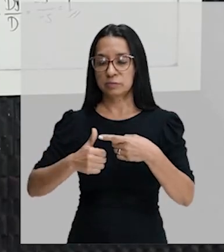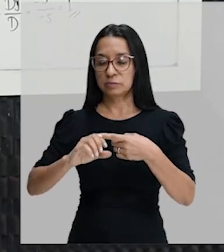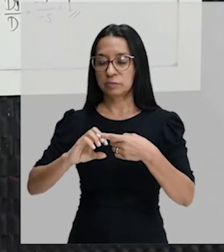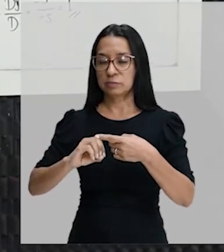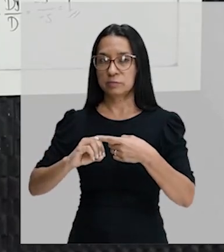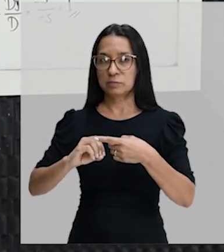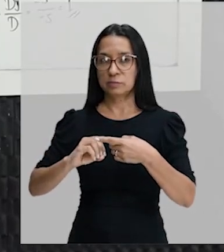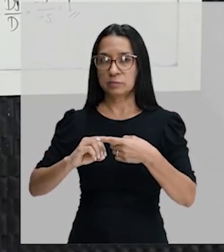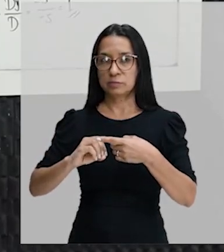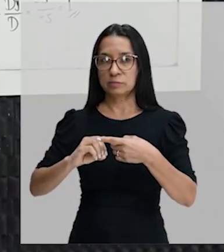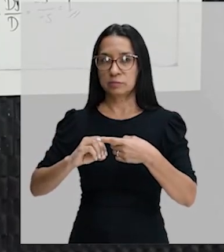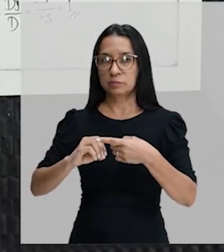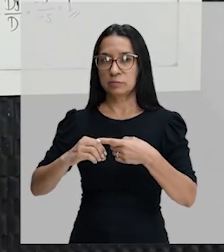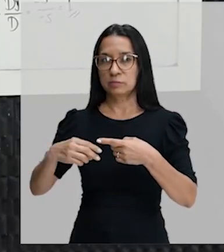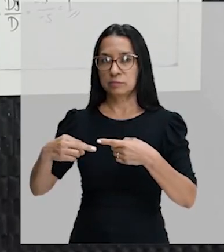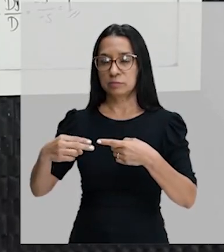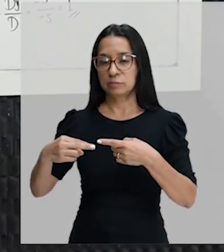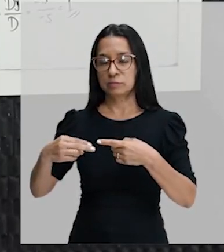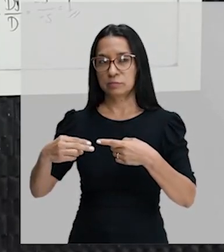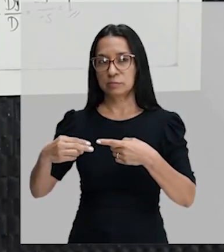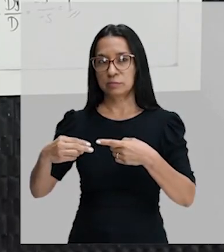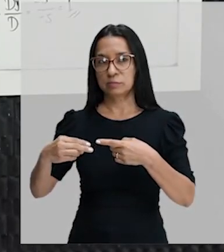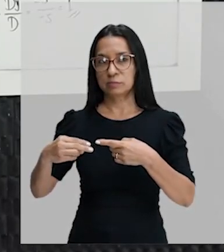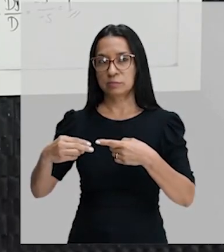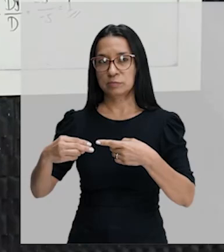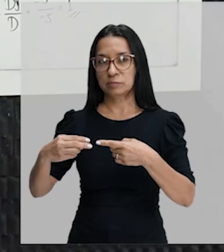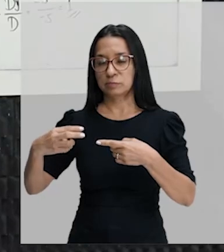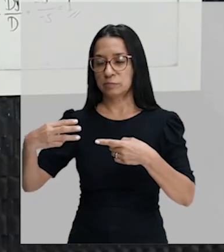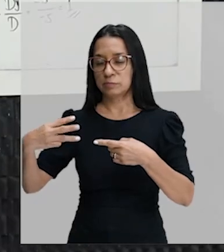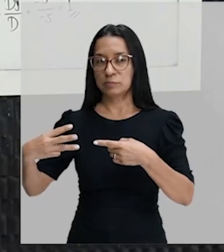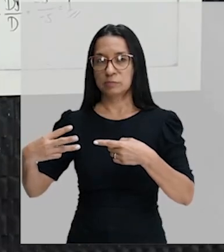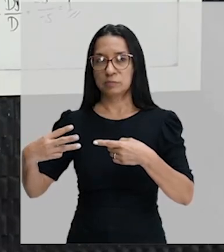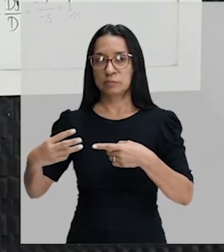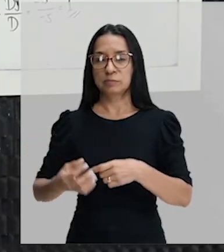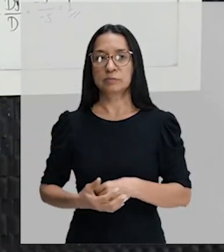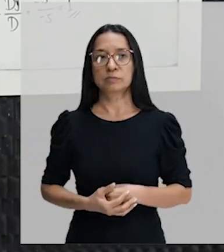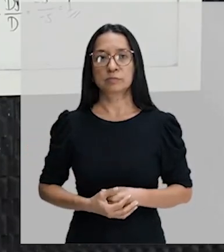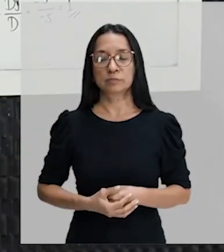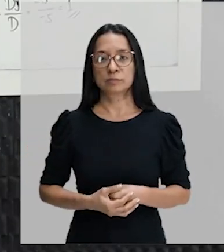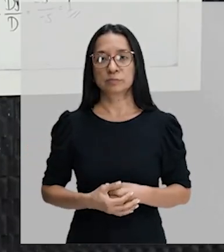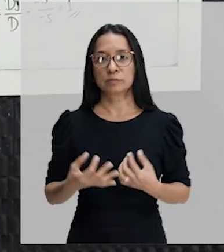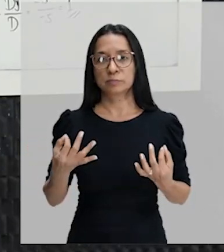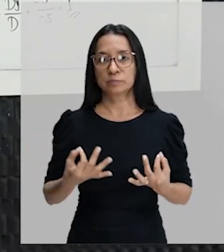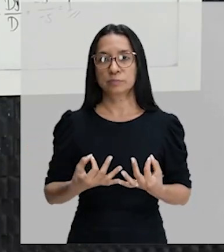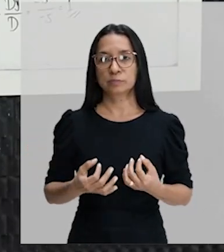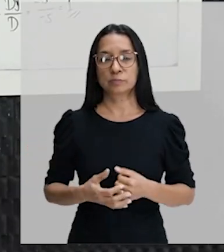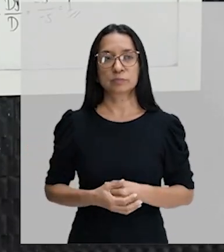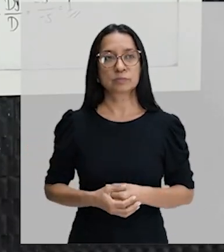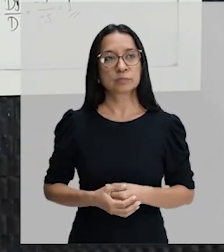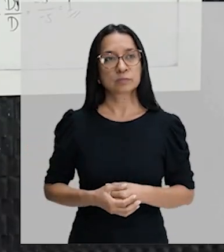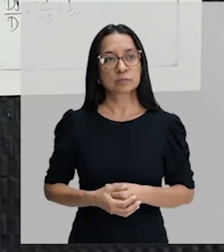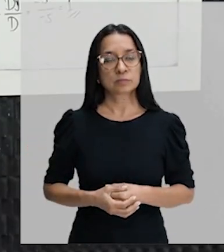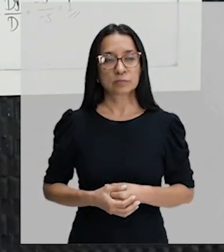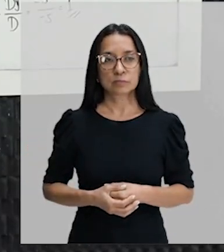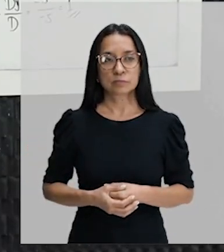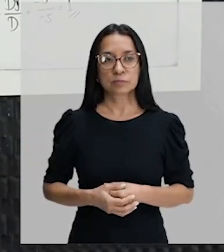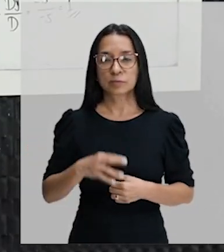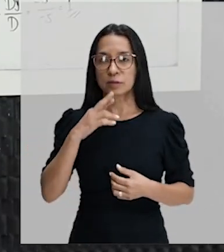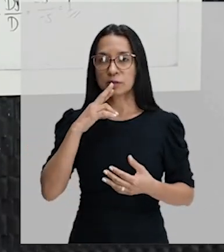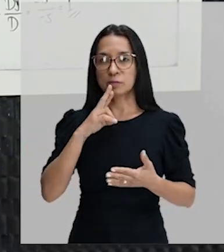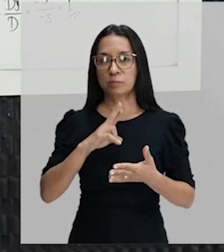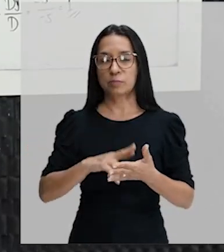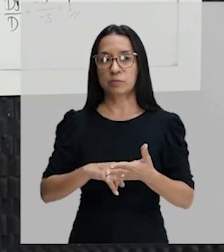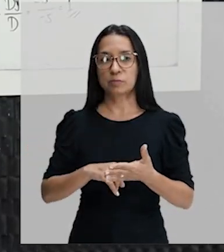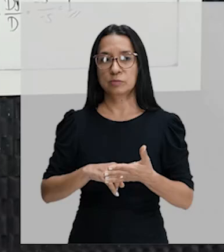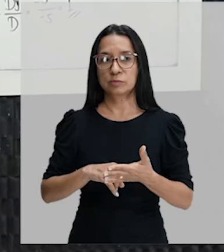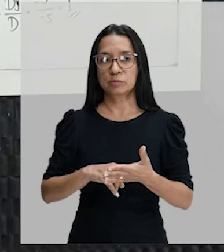dividido por d, que vale 10. Então, você tem 3. Certo? E aí você soluciona